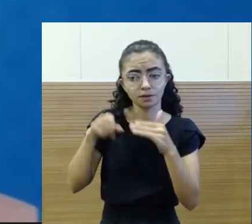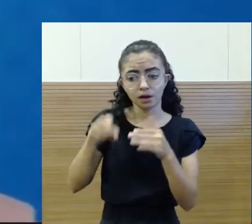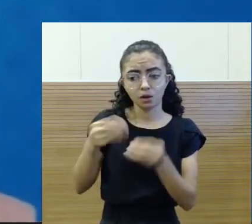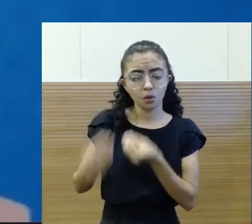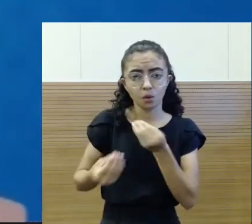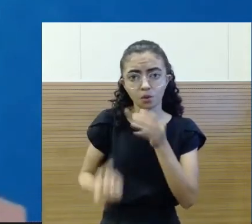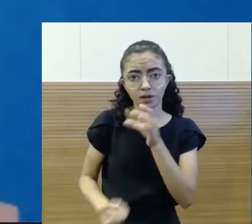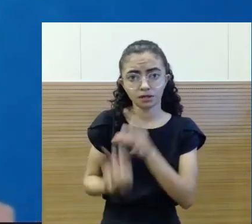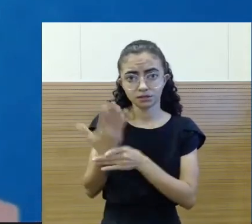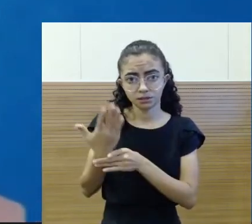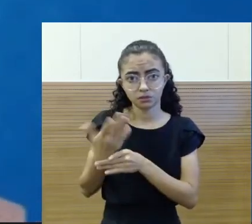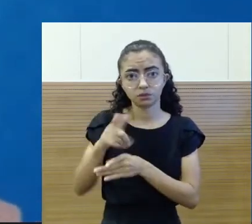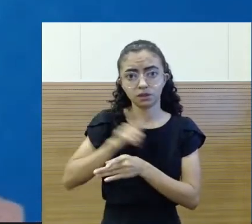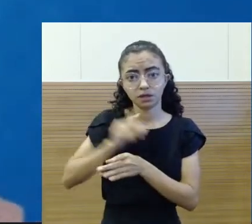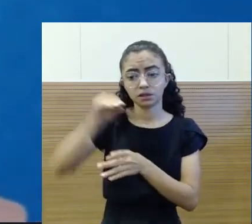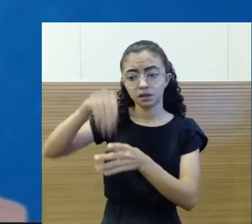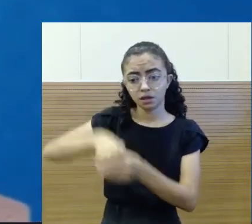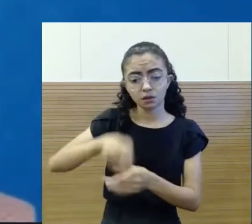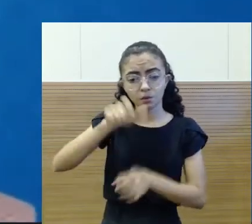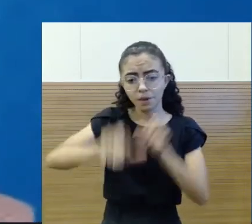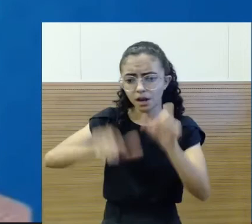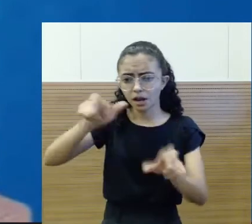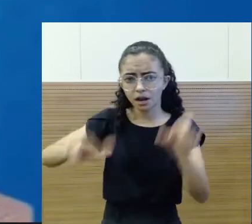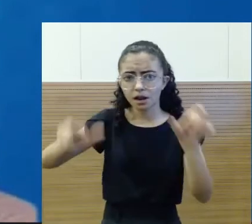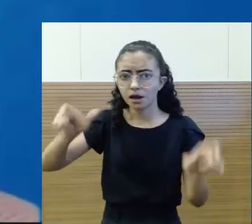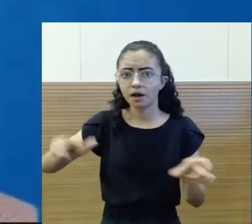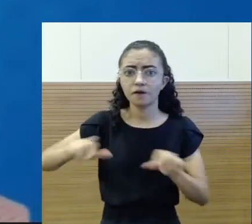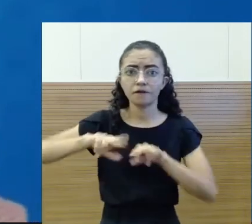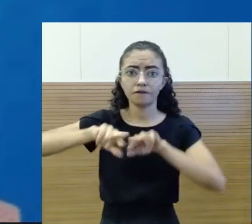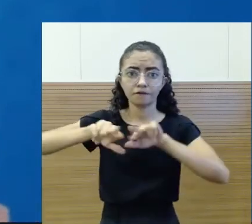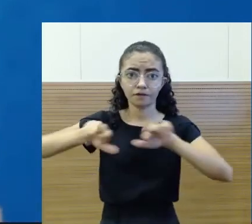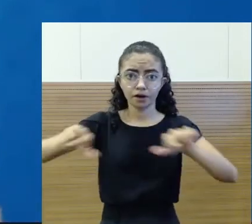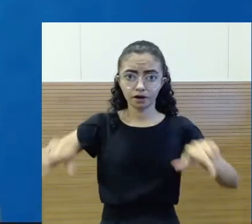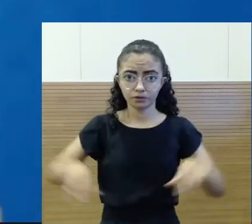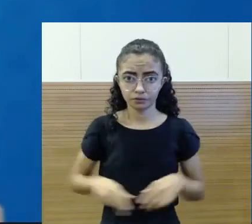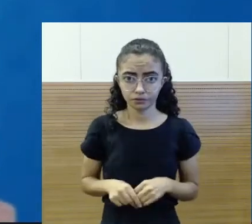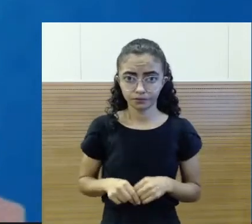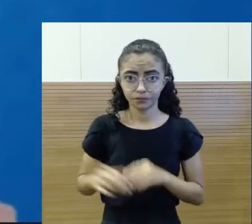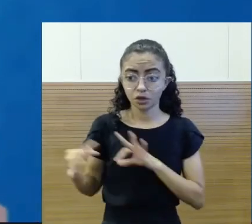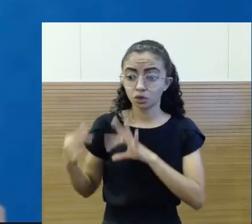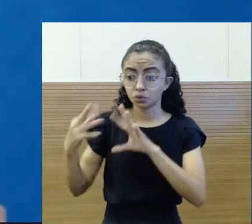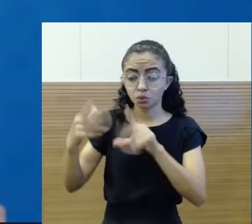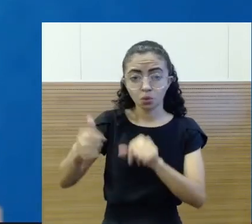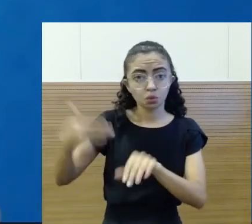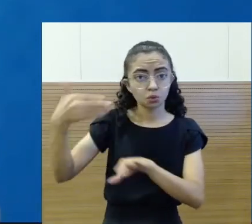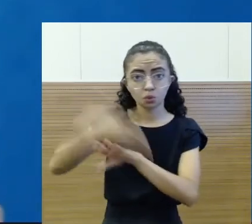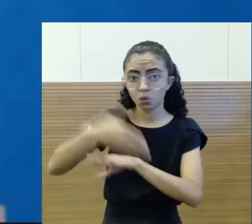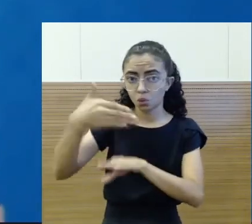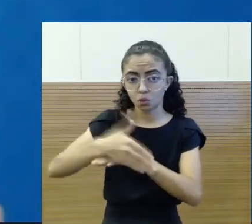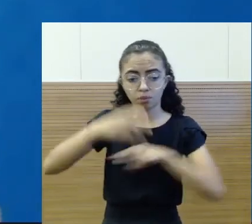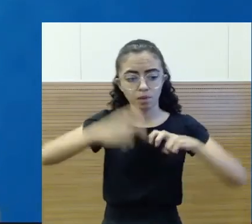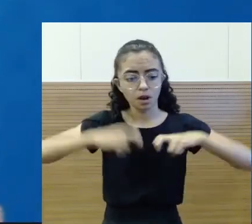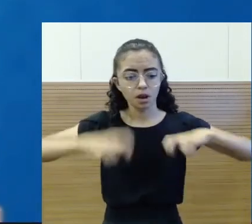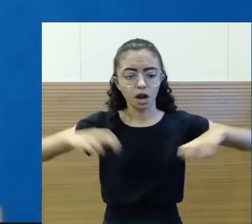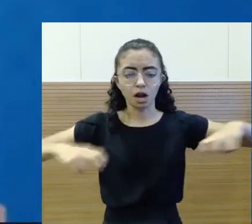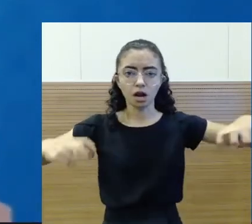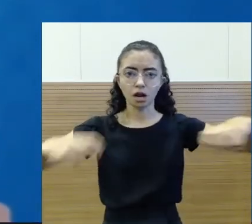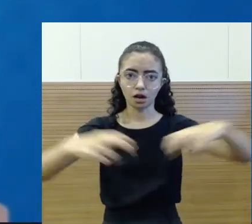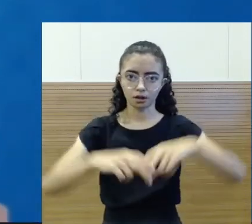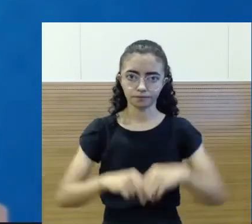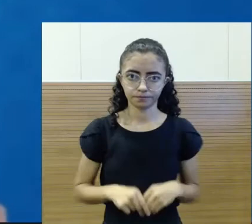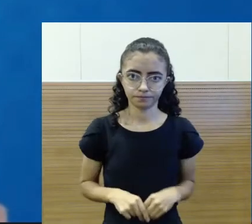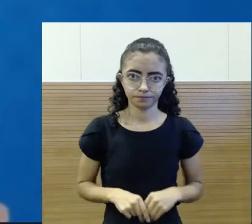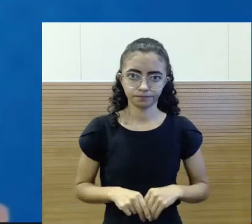múltiplos atores. Então, desde o início, todos os atores estavam à mesa, e isso é bem